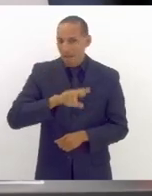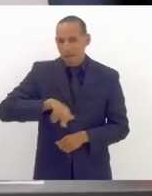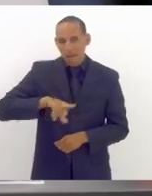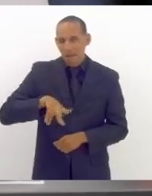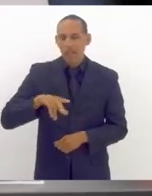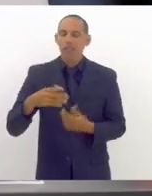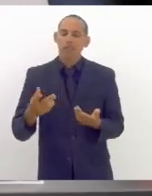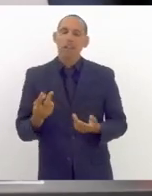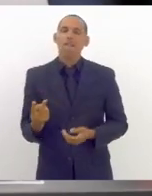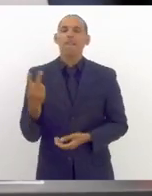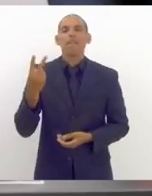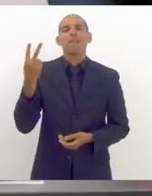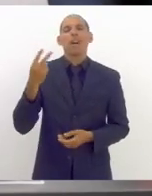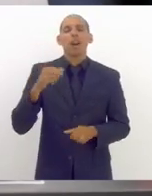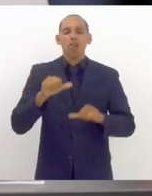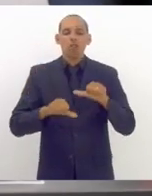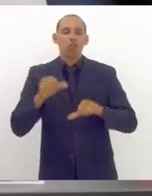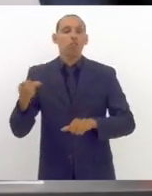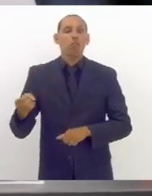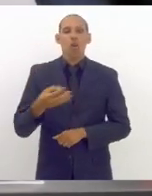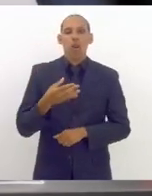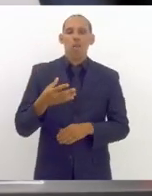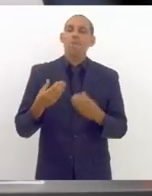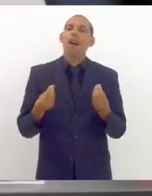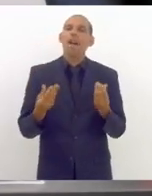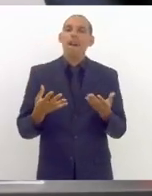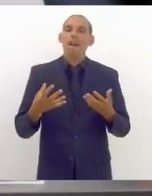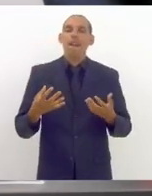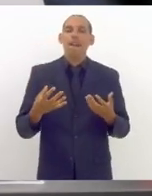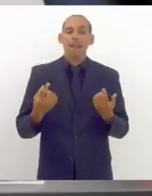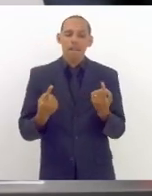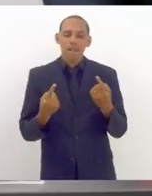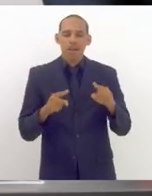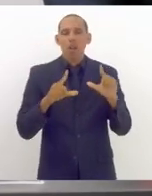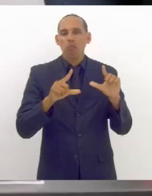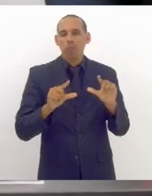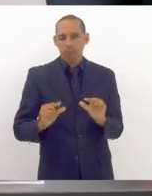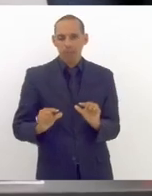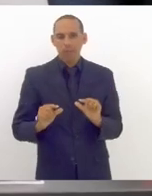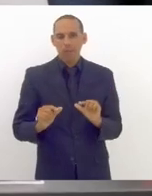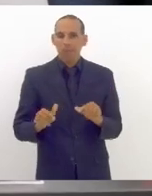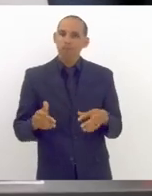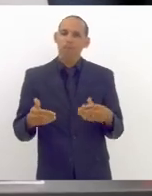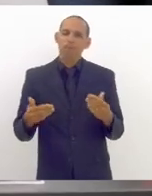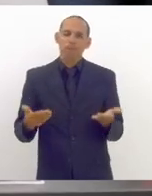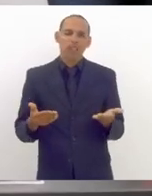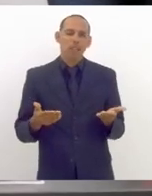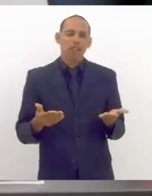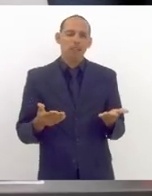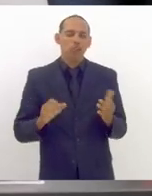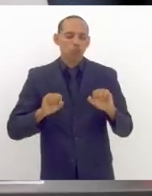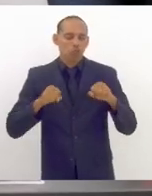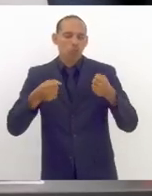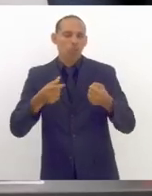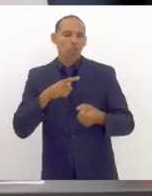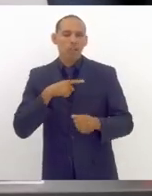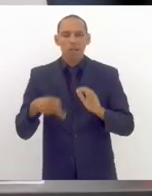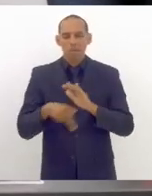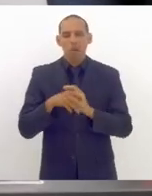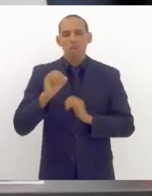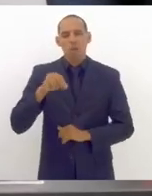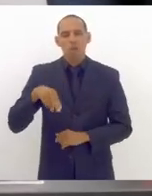que possa mitigar esses efeitos ou seja existe toda uma uma um esforço do